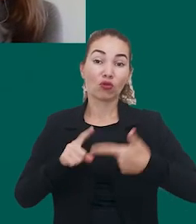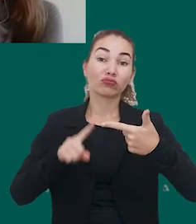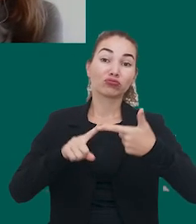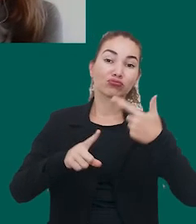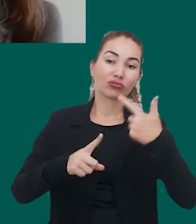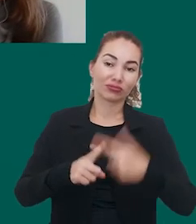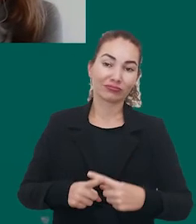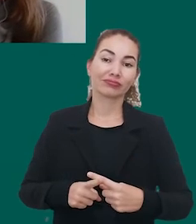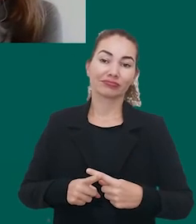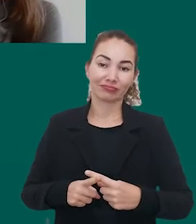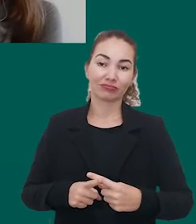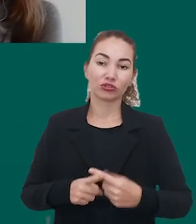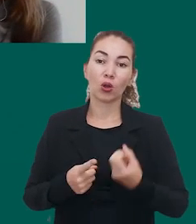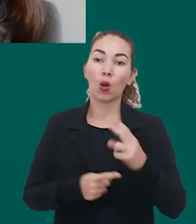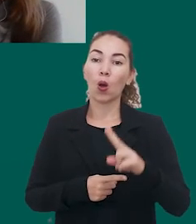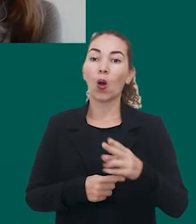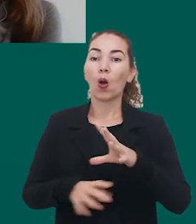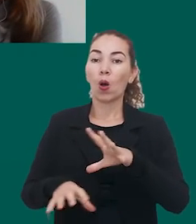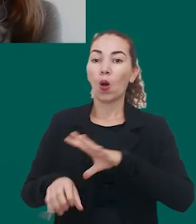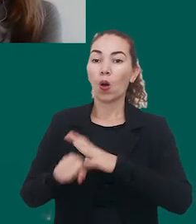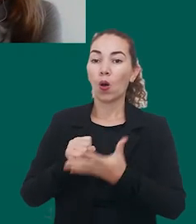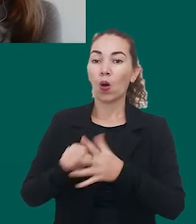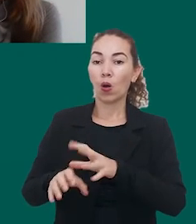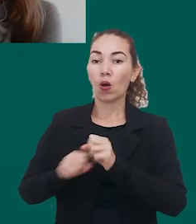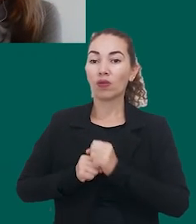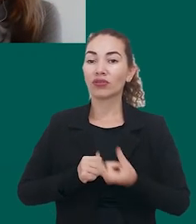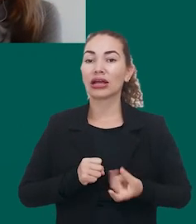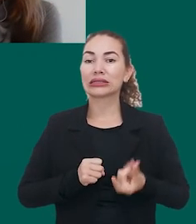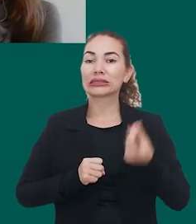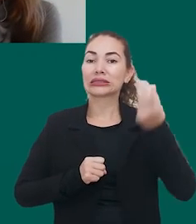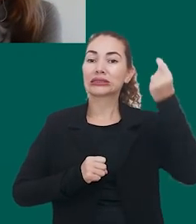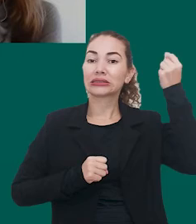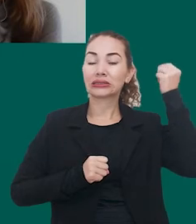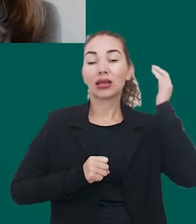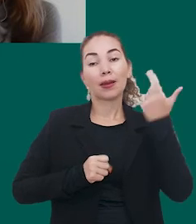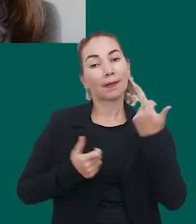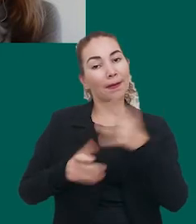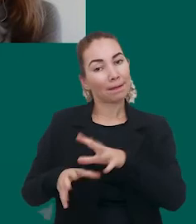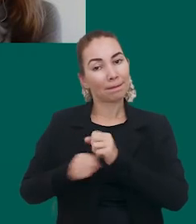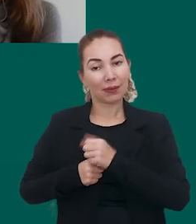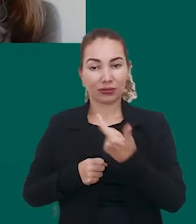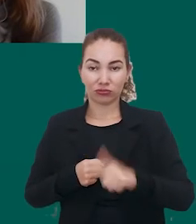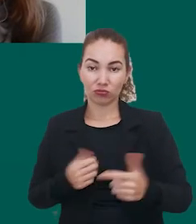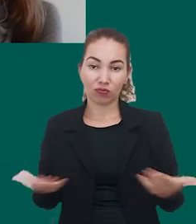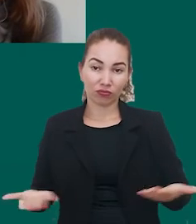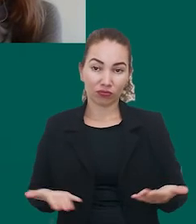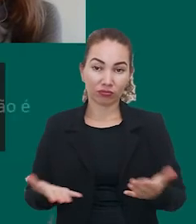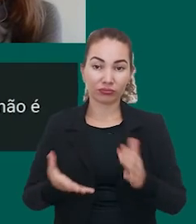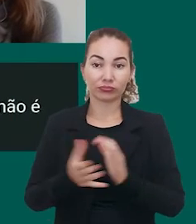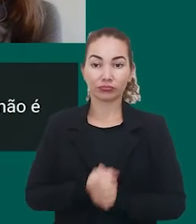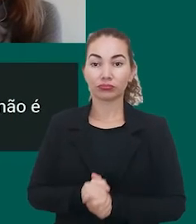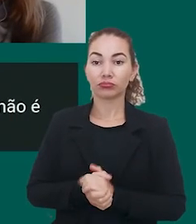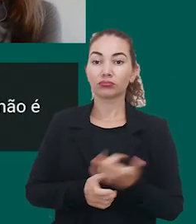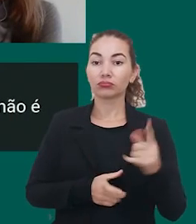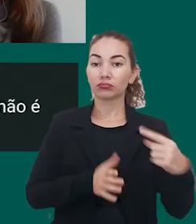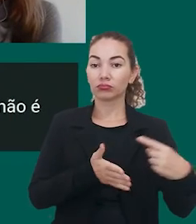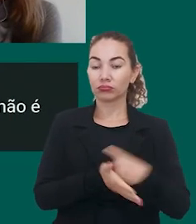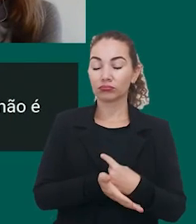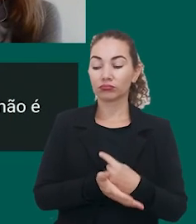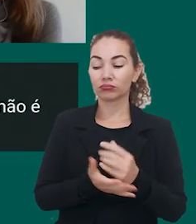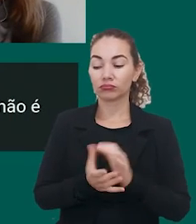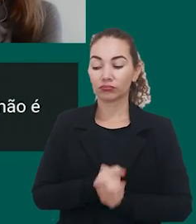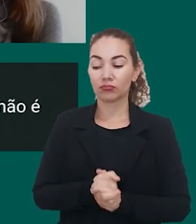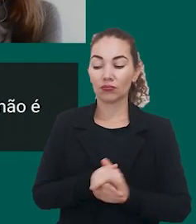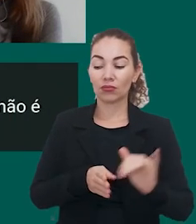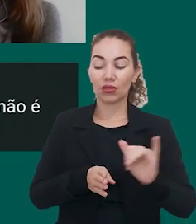que tiveram Covid há muito tempo e aí a imunidade acaba sendo perdida com o tempo, tá? Rinaldo Silveira. Aquela